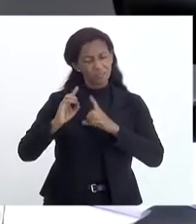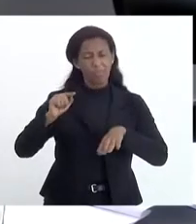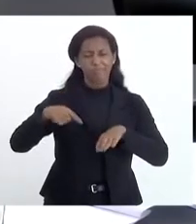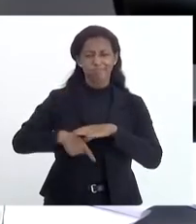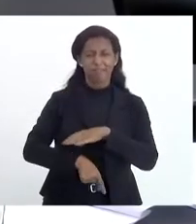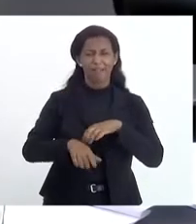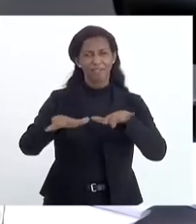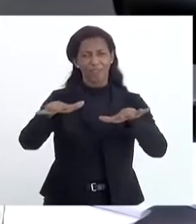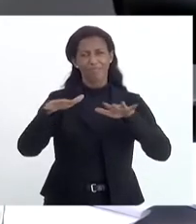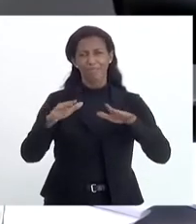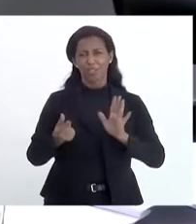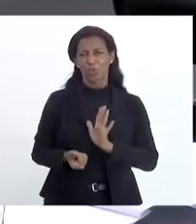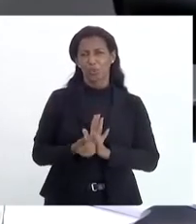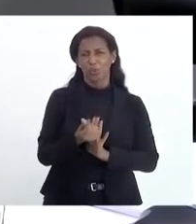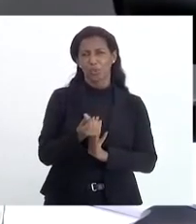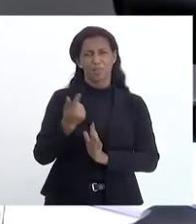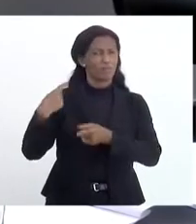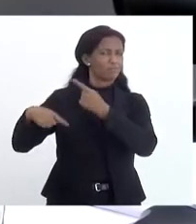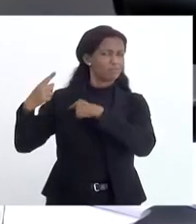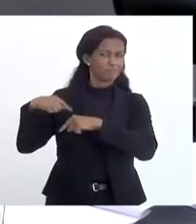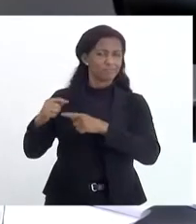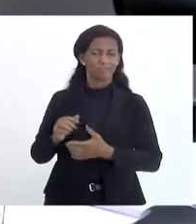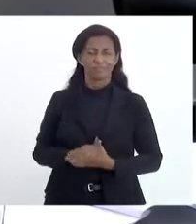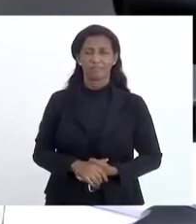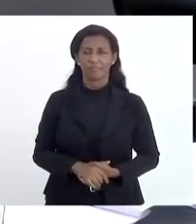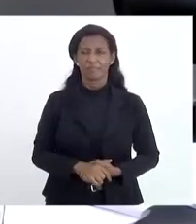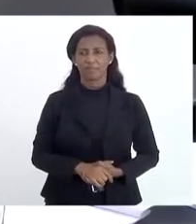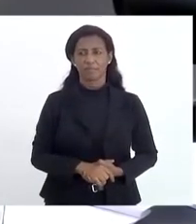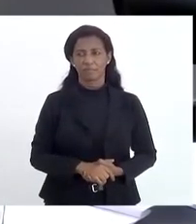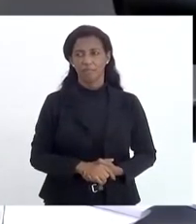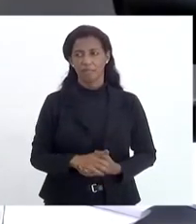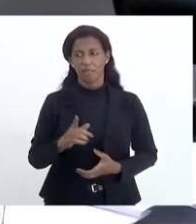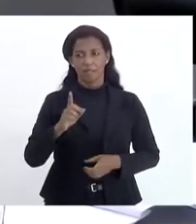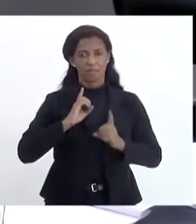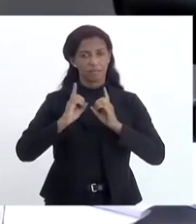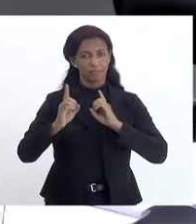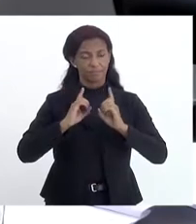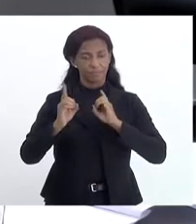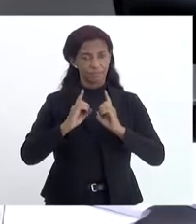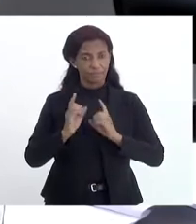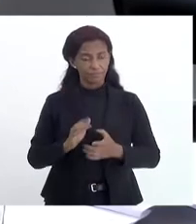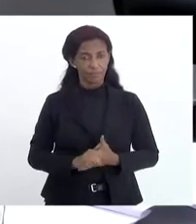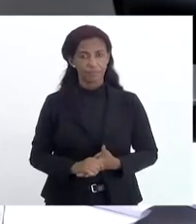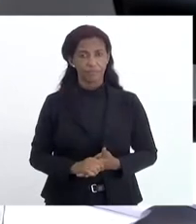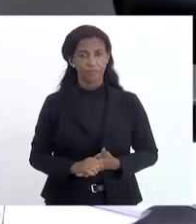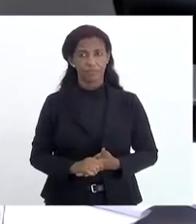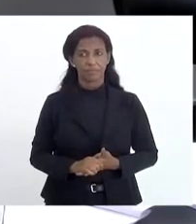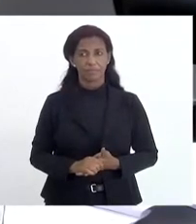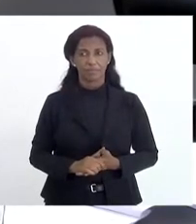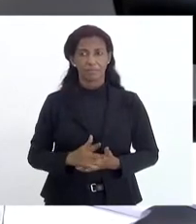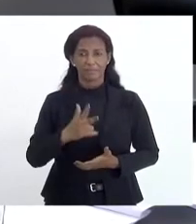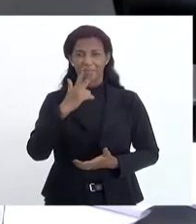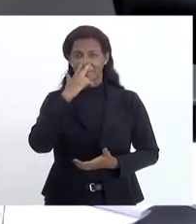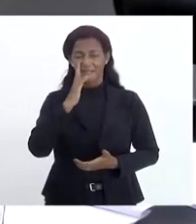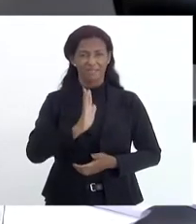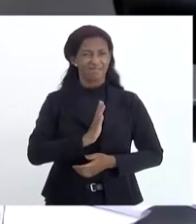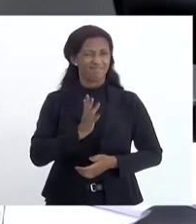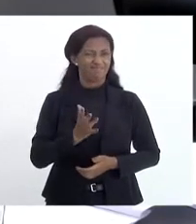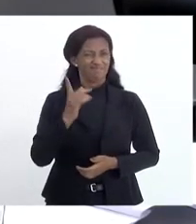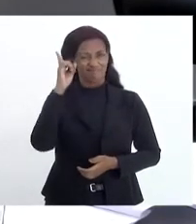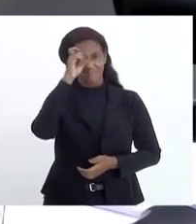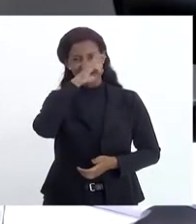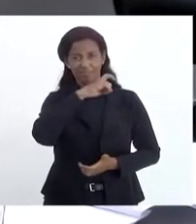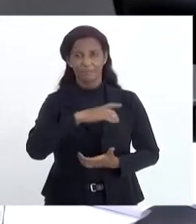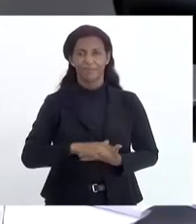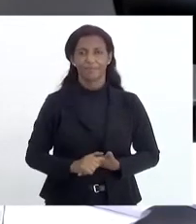profundamente na tributação em outras épocas. Essa discussão até meia trágica, né? O direito